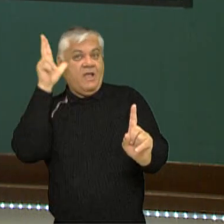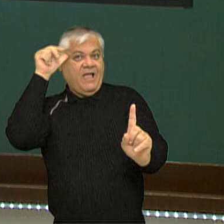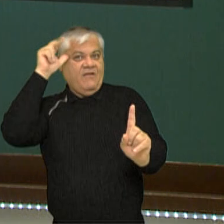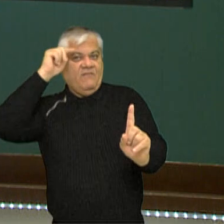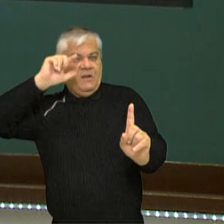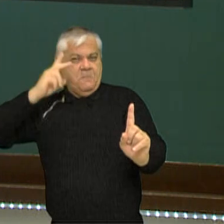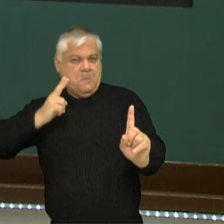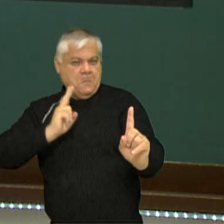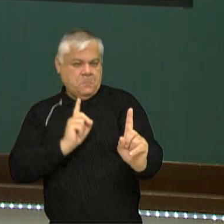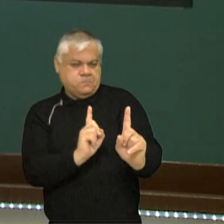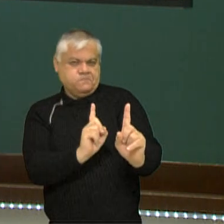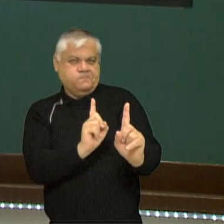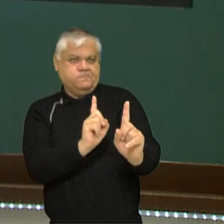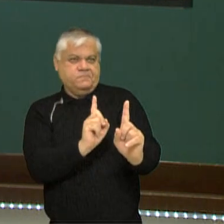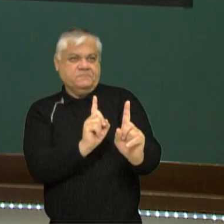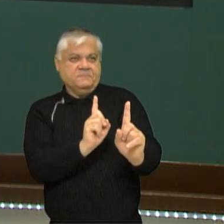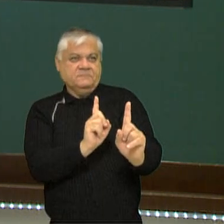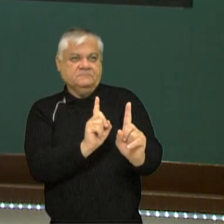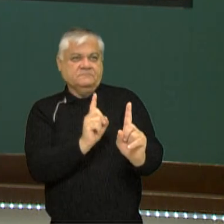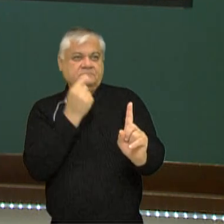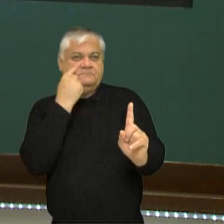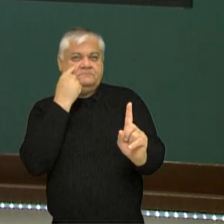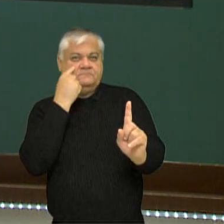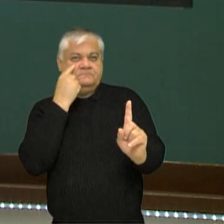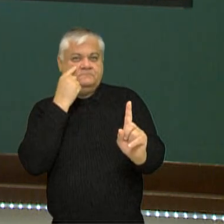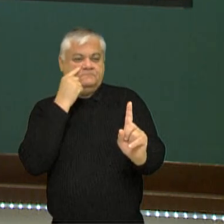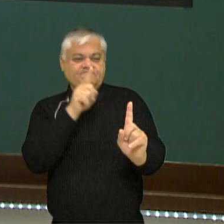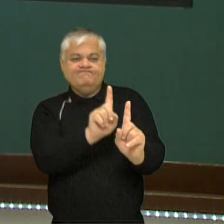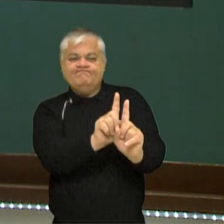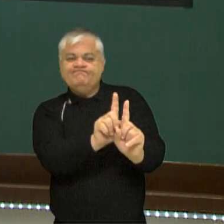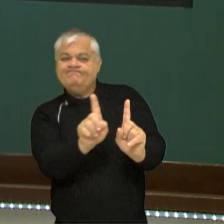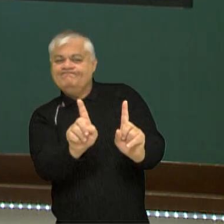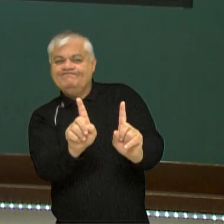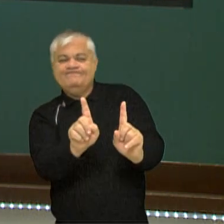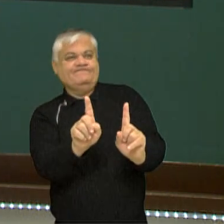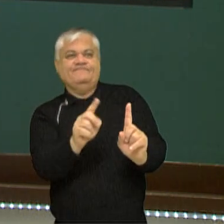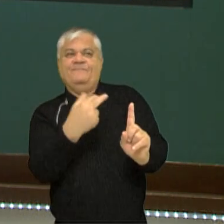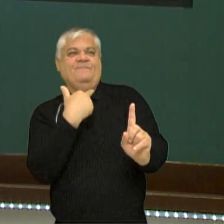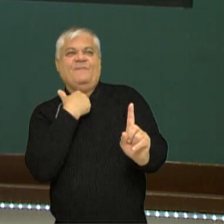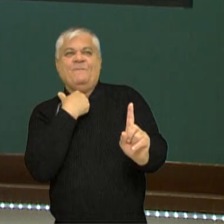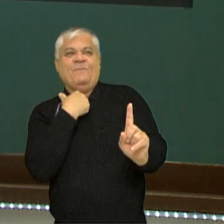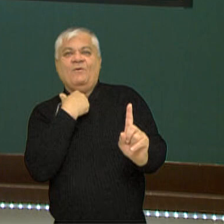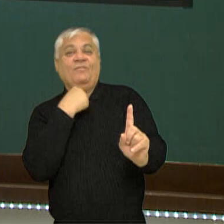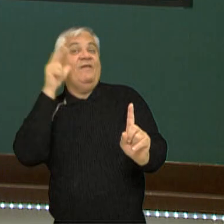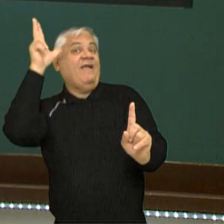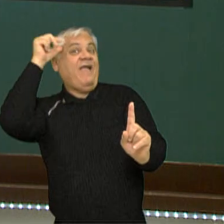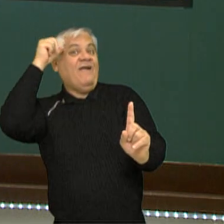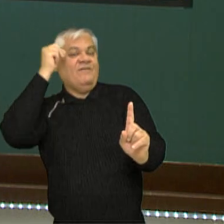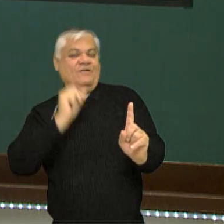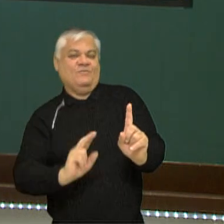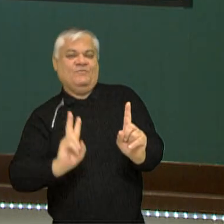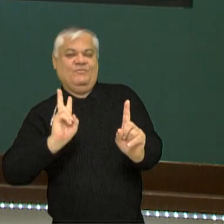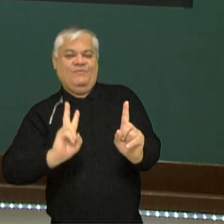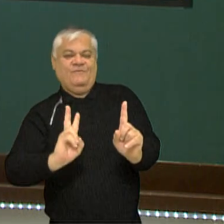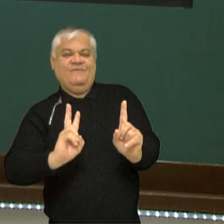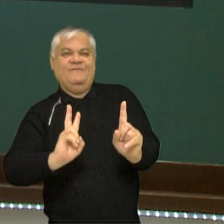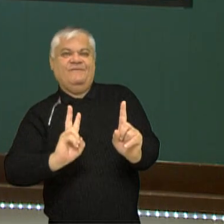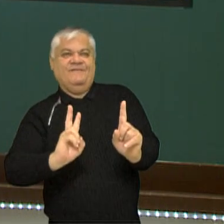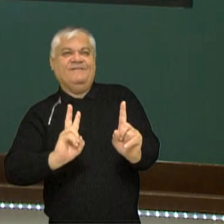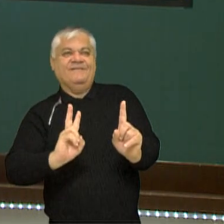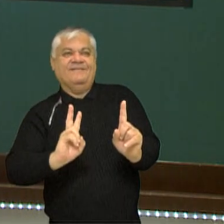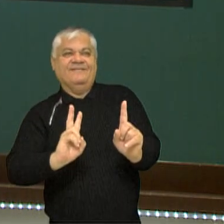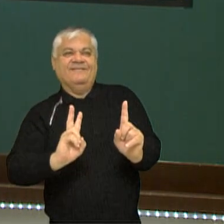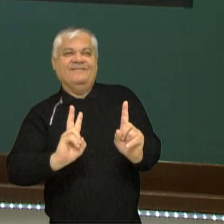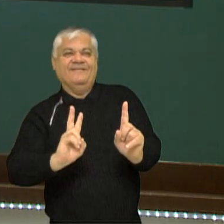cavalos, uma das casas de fuga dele está protegida pelo outro cavalo, e as outras